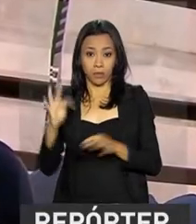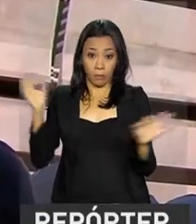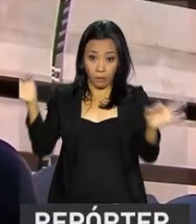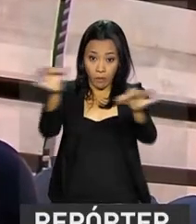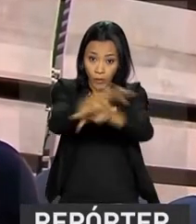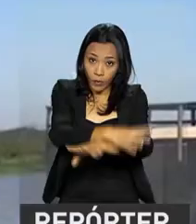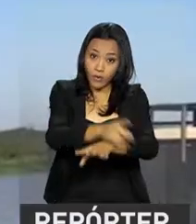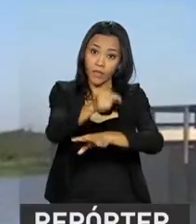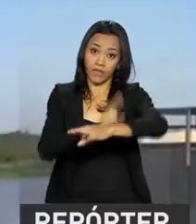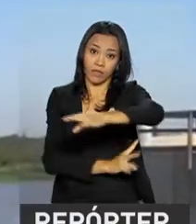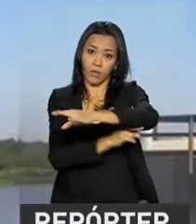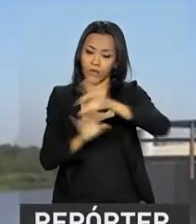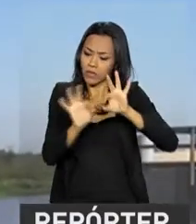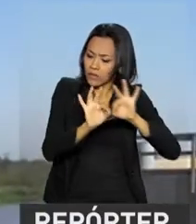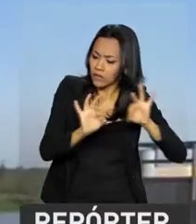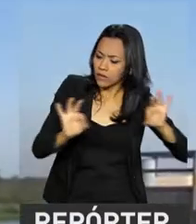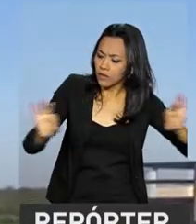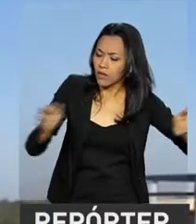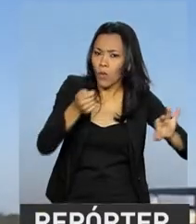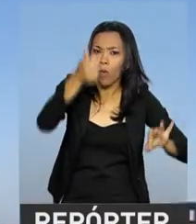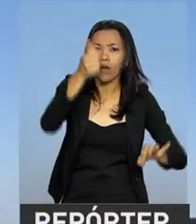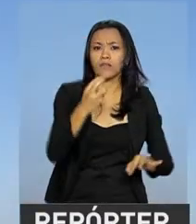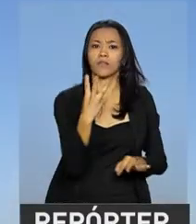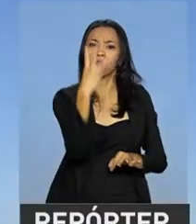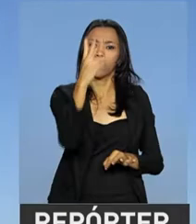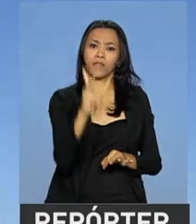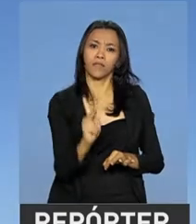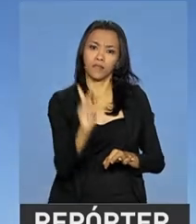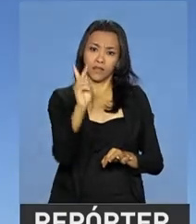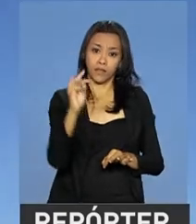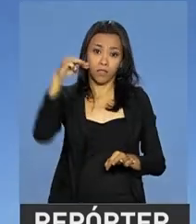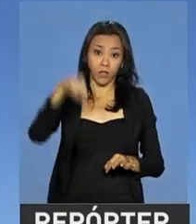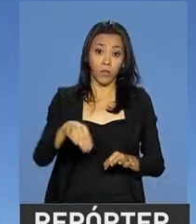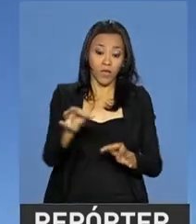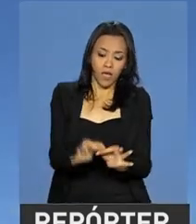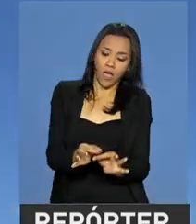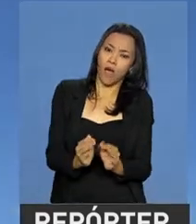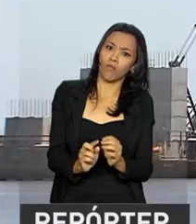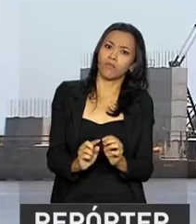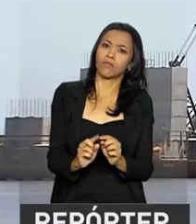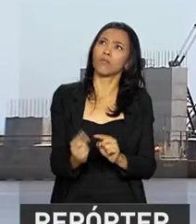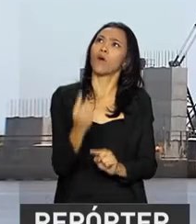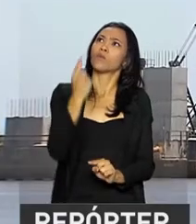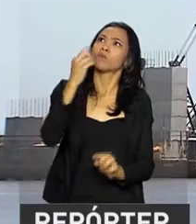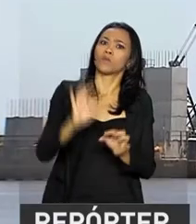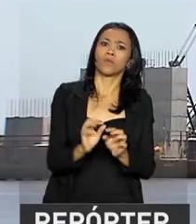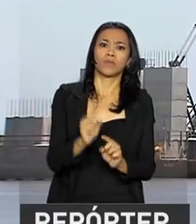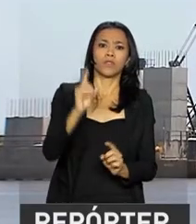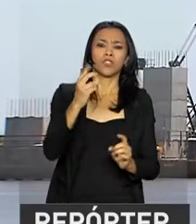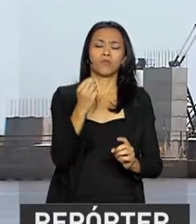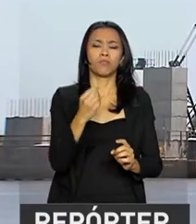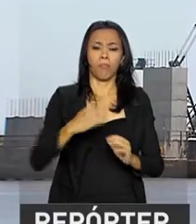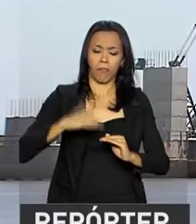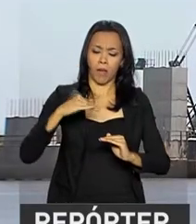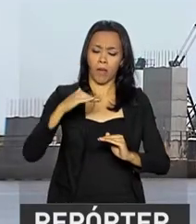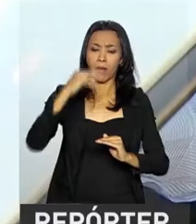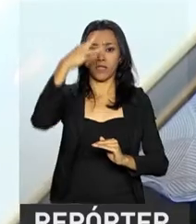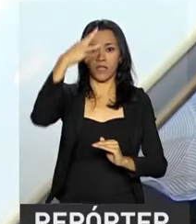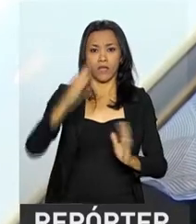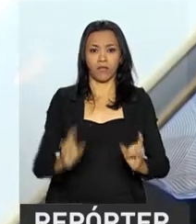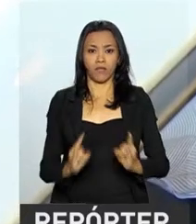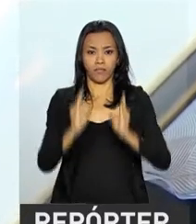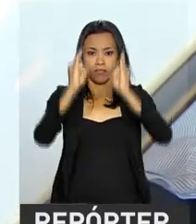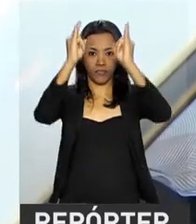terá uma extensão de quase 3 quilômetros e a altura de um prédio de 13 andares, para permitir a passagem de navios.